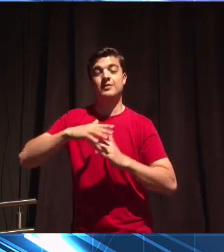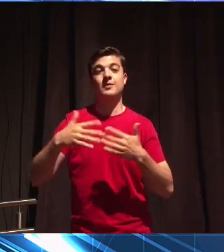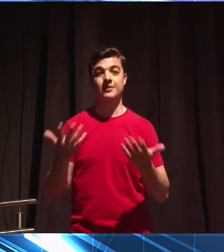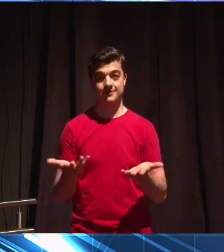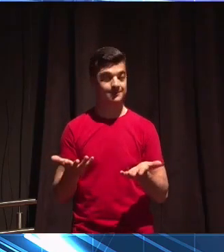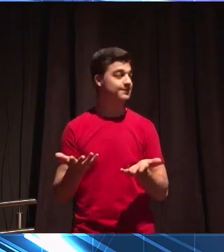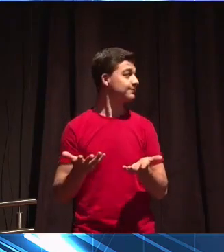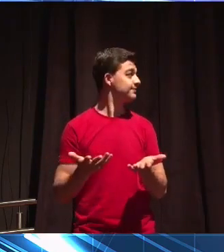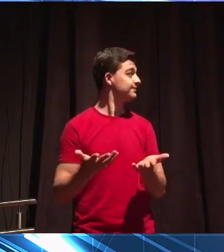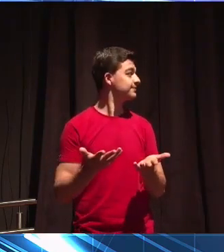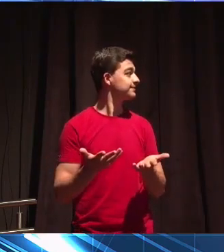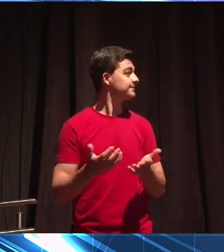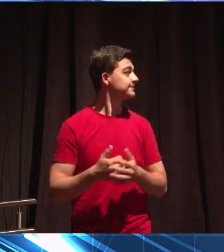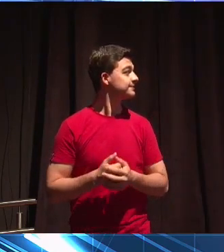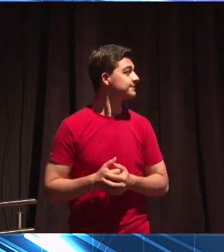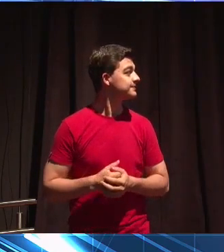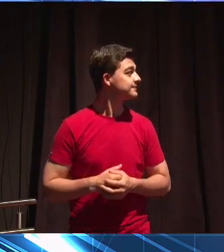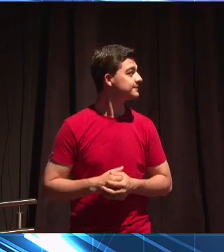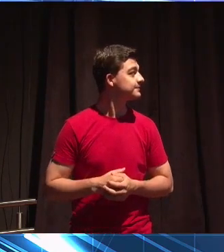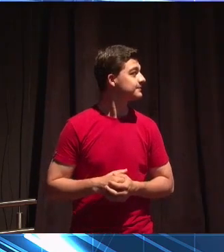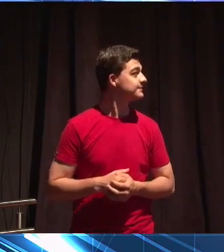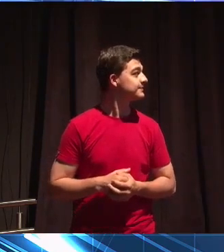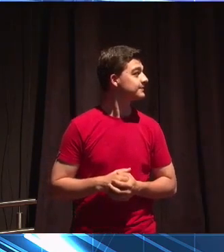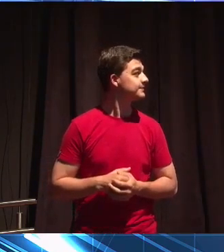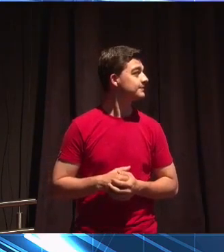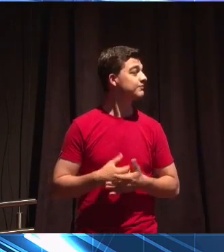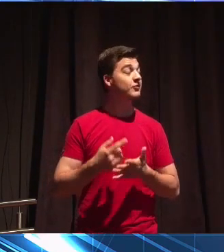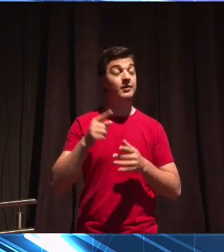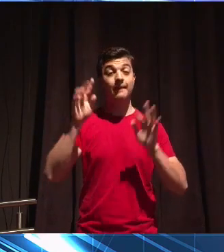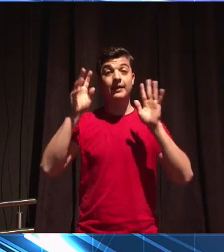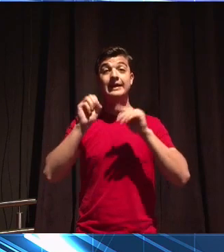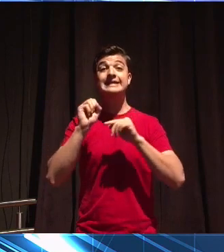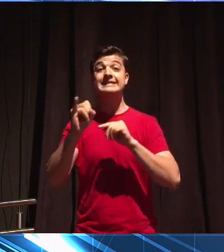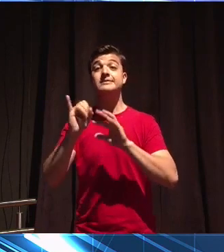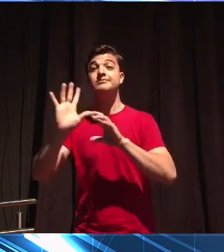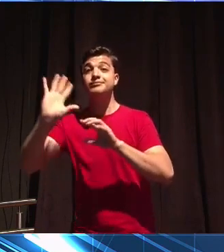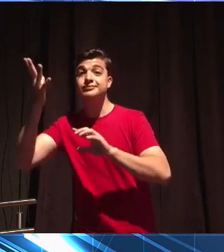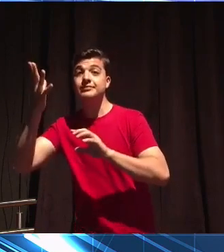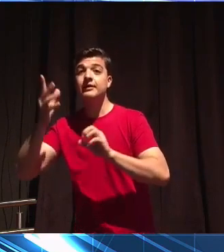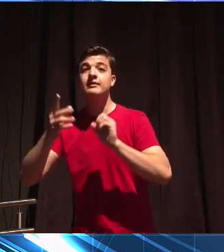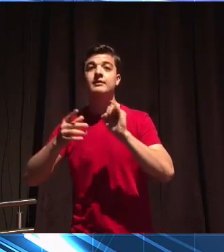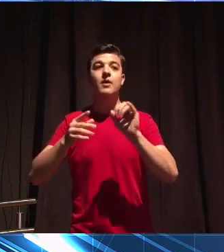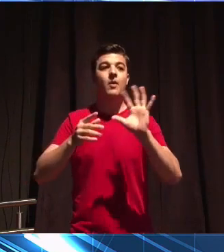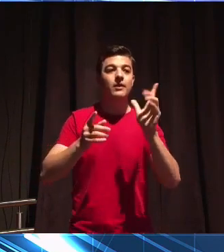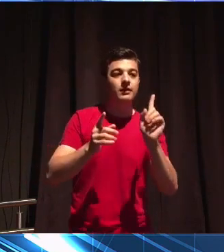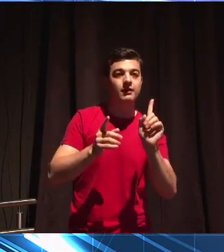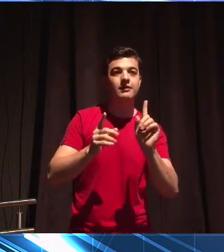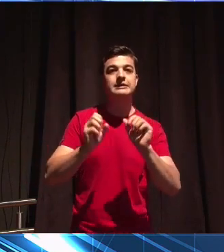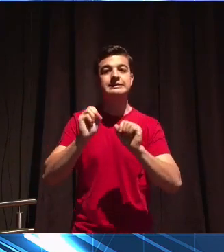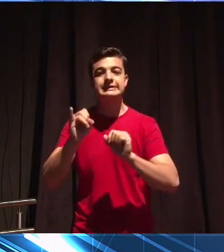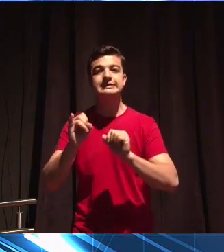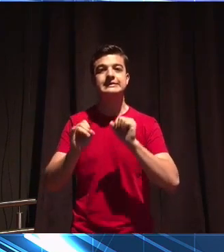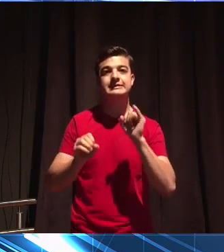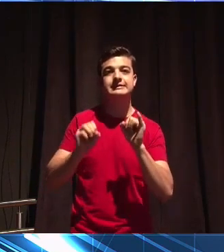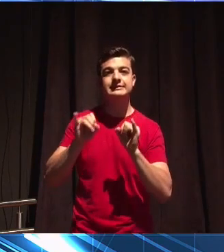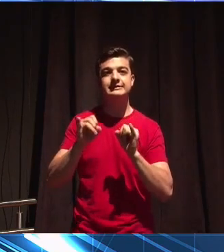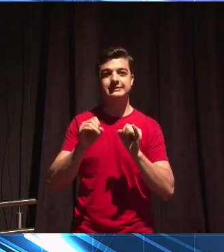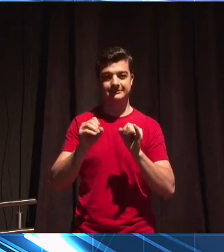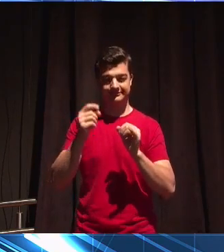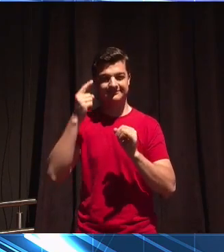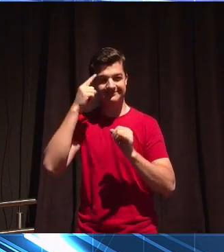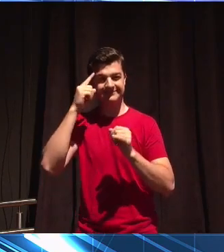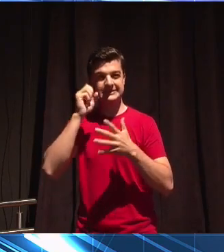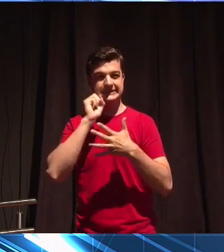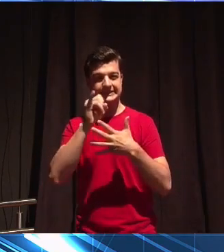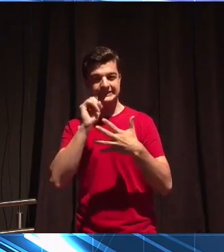legislação, porque aí tem uma questão, mas e se vier acontecer tal coisa? E se não vier acontecer alguma coisa? Vai fazer um exercício de criar uma lei para algo que, às vezes, e vem aquelas